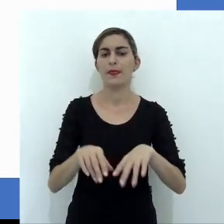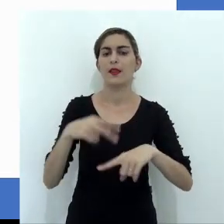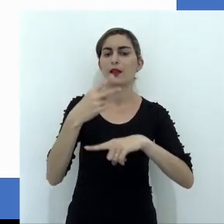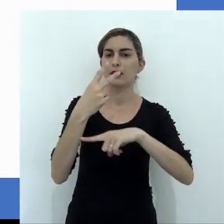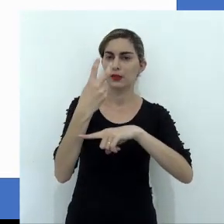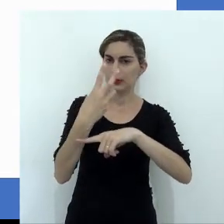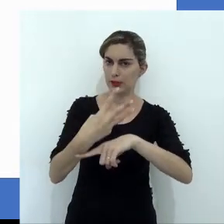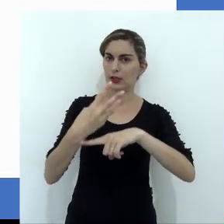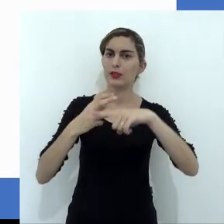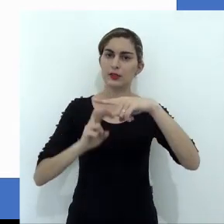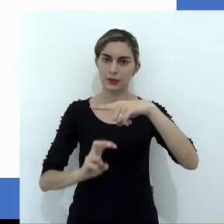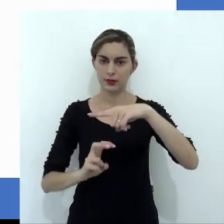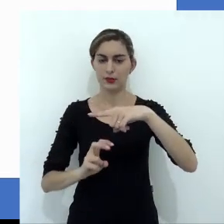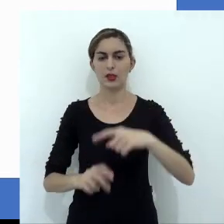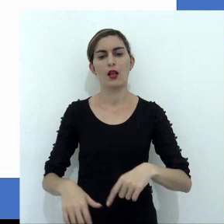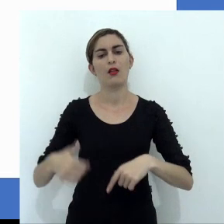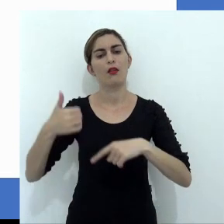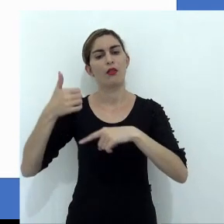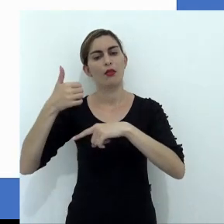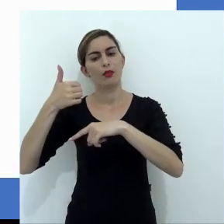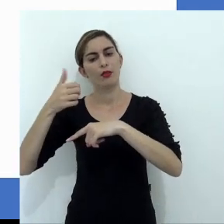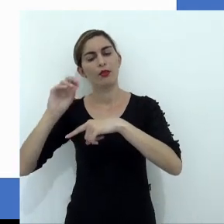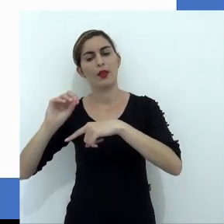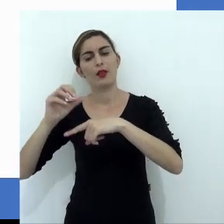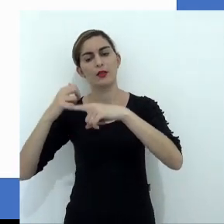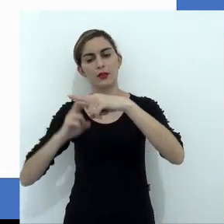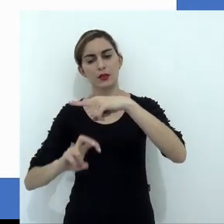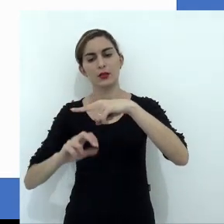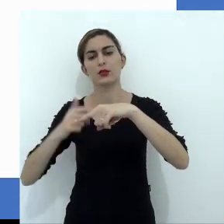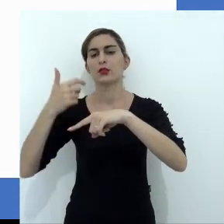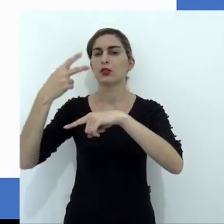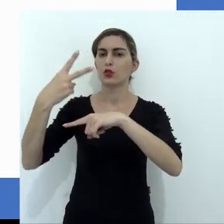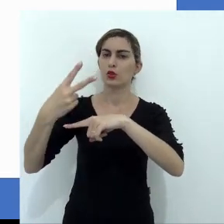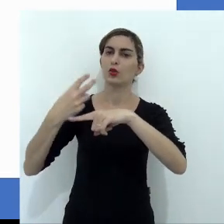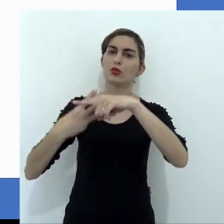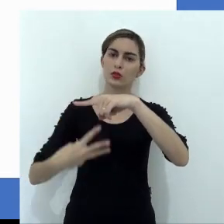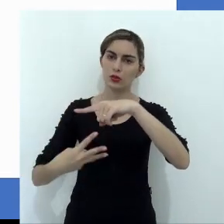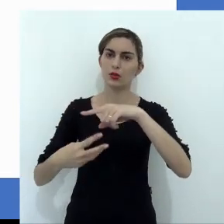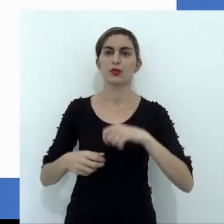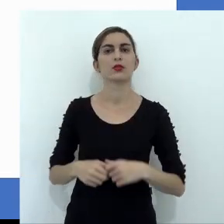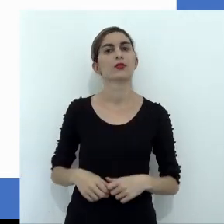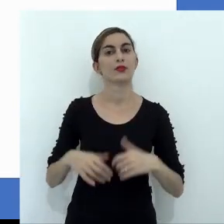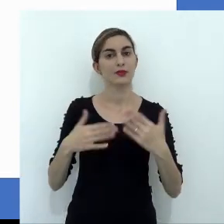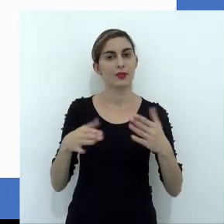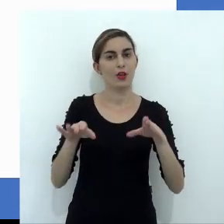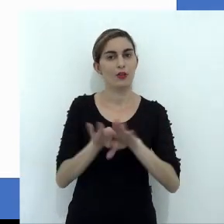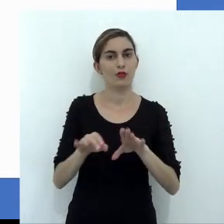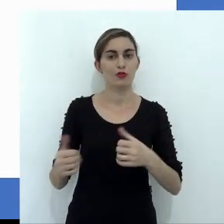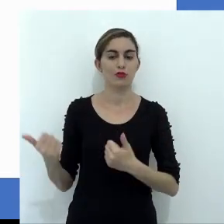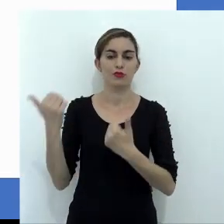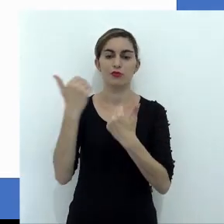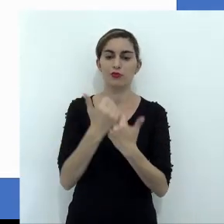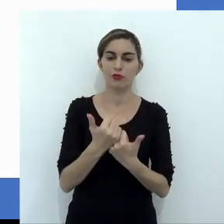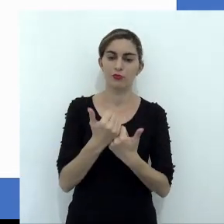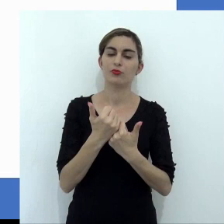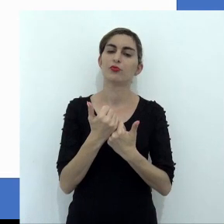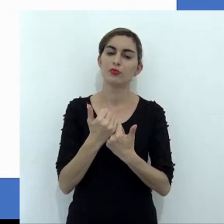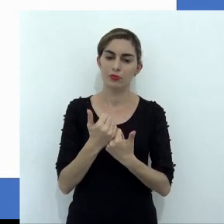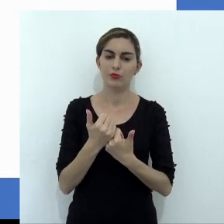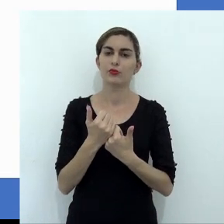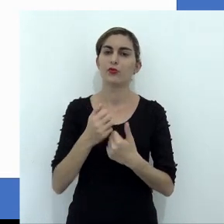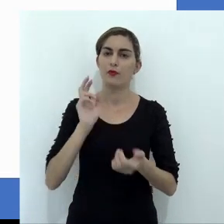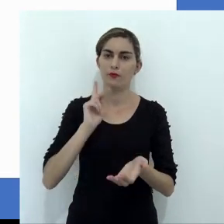quem? A 3/5. E 10/15 equivalente a quem? A 2/3. Então a gente vai substituir pelas